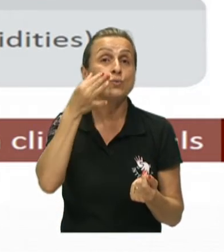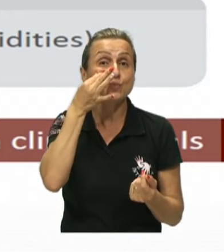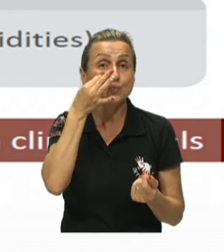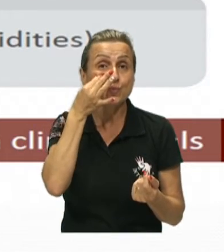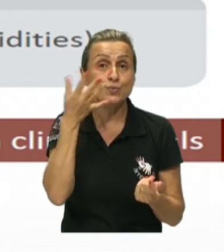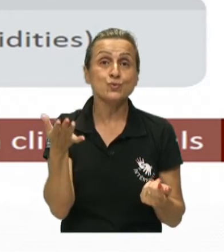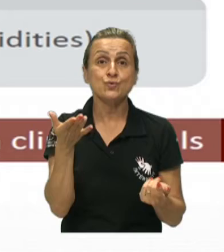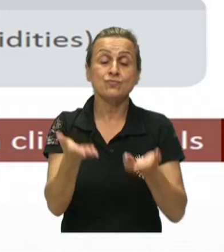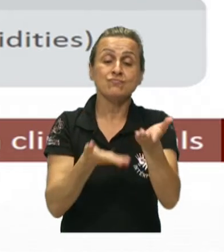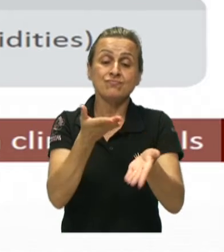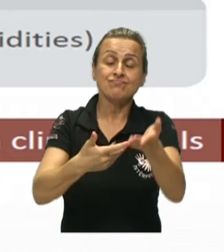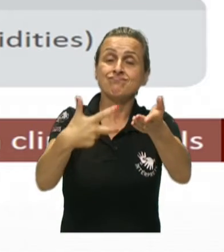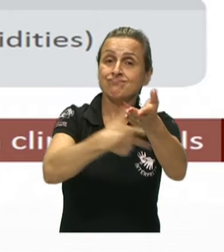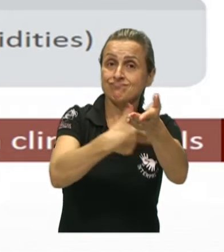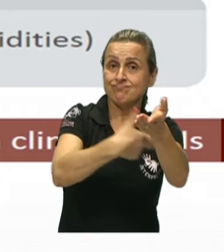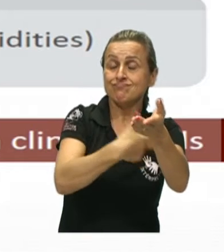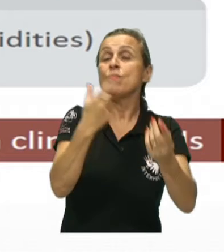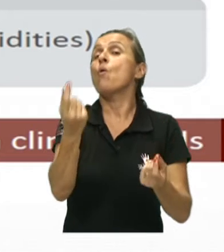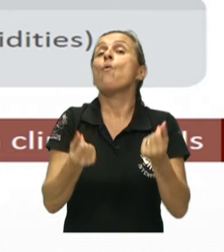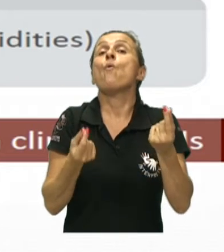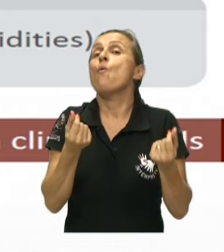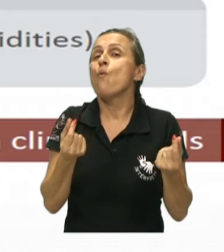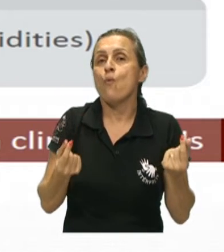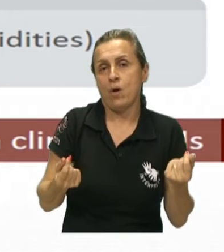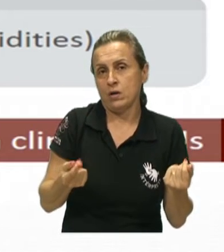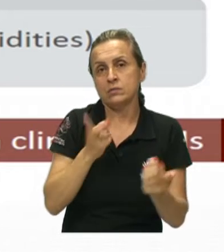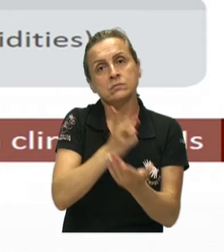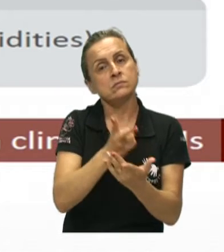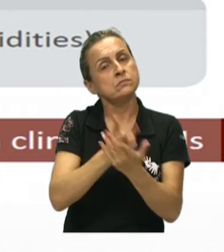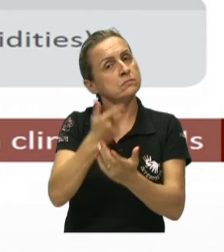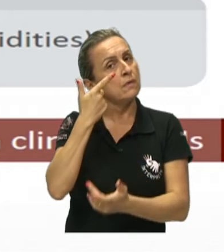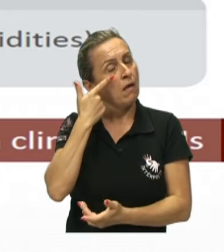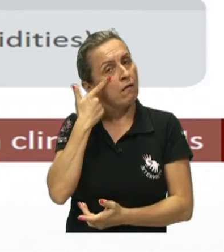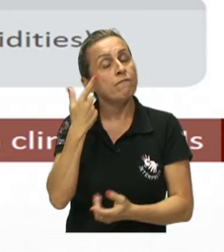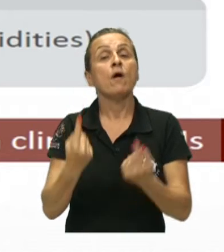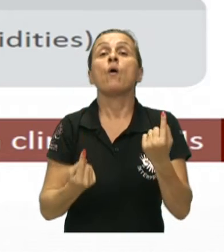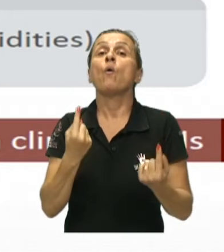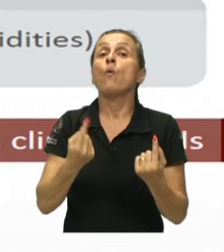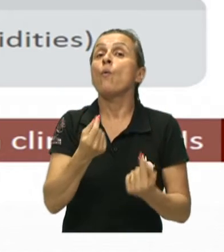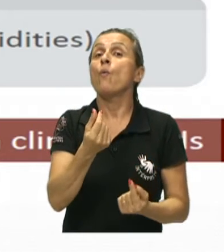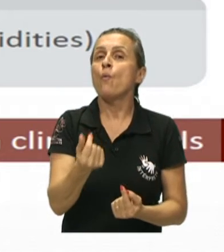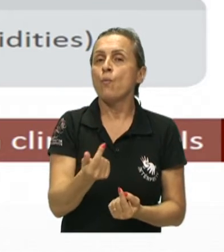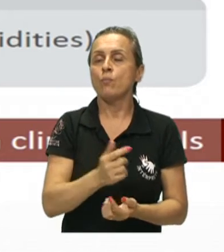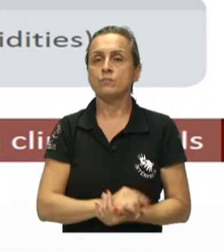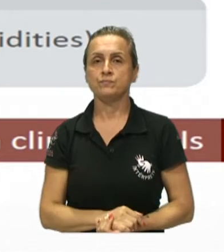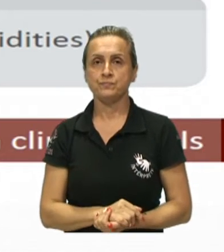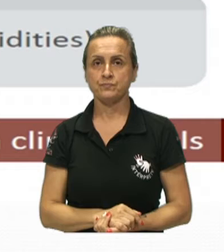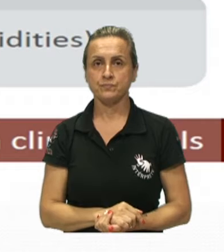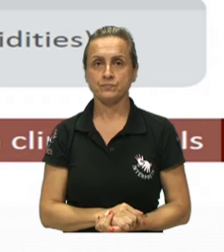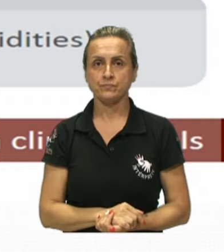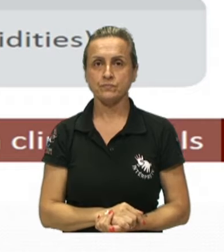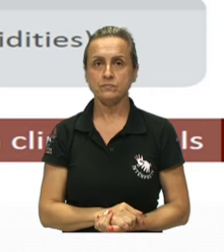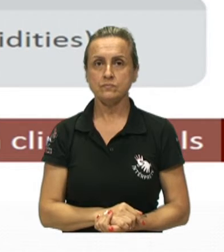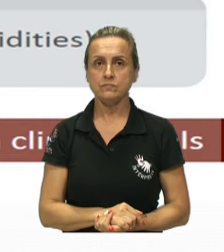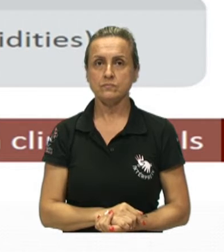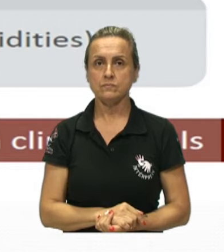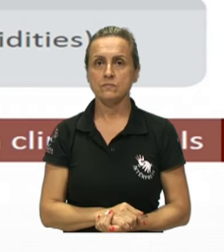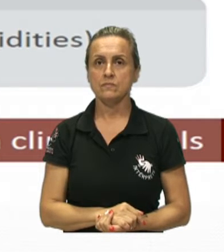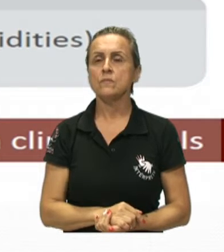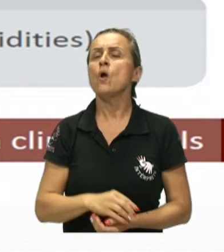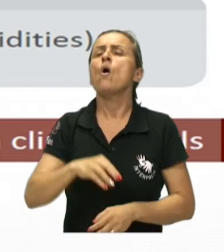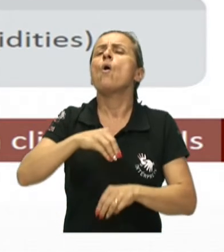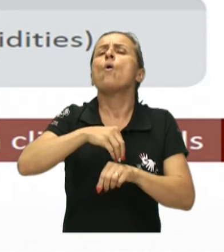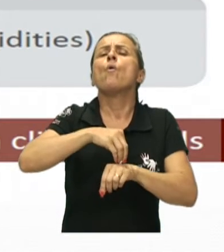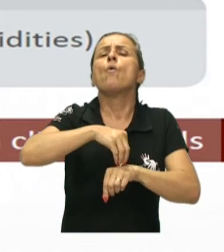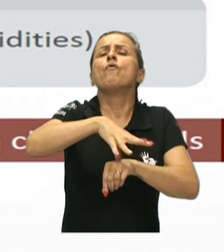quanto vai custar o tratamento radioterápico e quanto vai custar o tratamento por hormonoterapia. Qual é o oferecido pelo